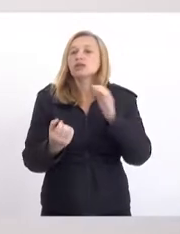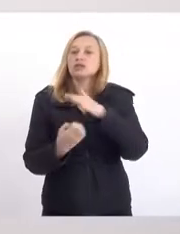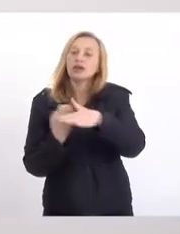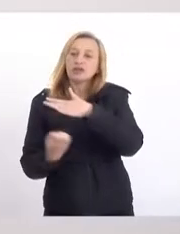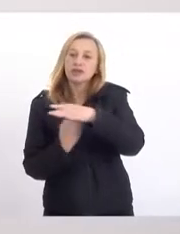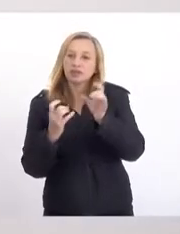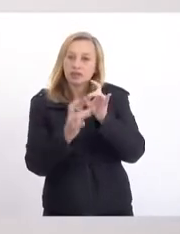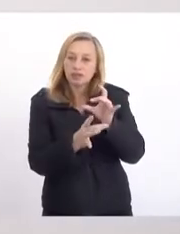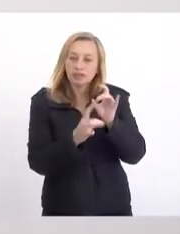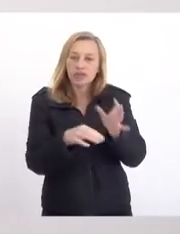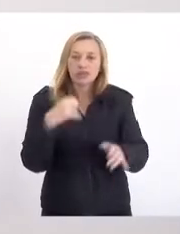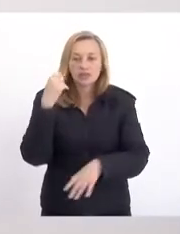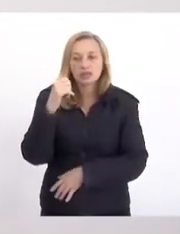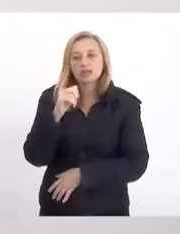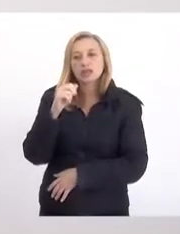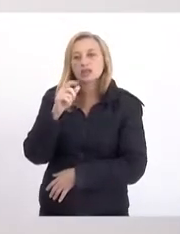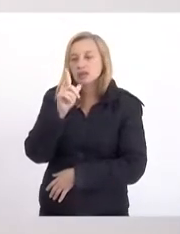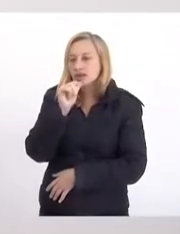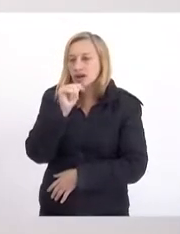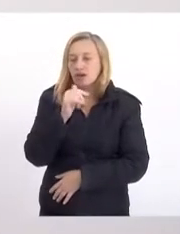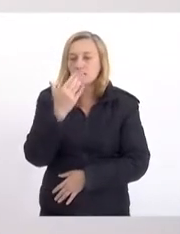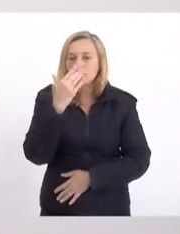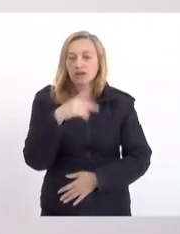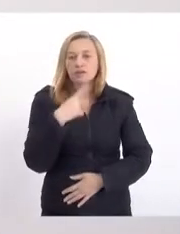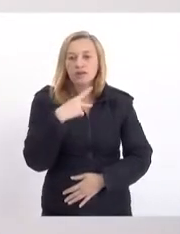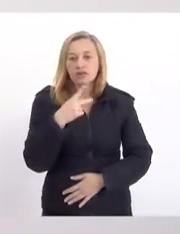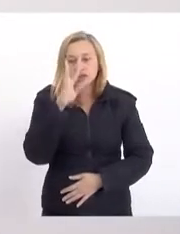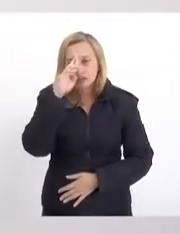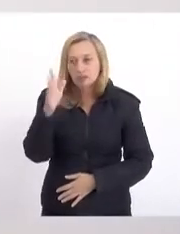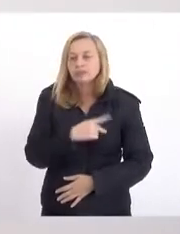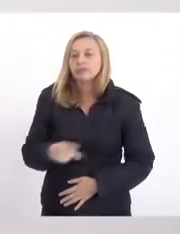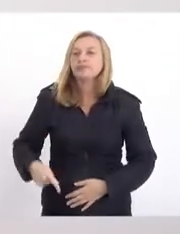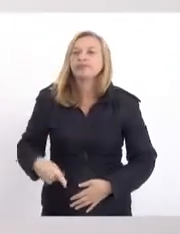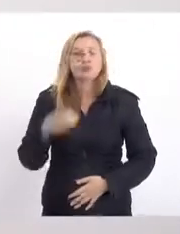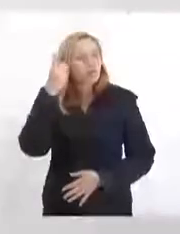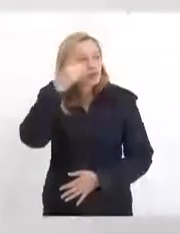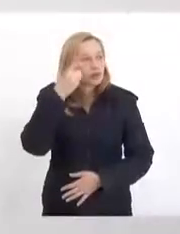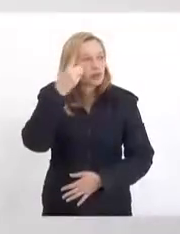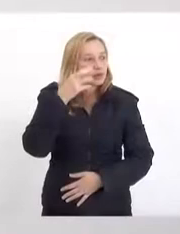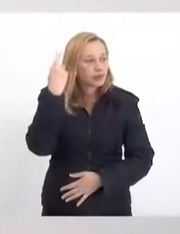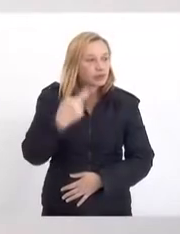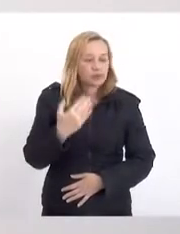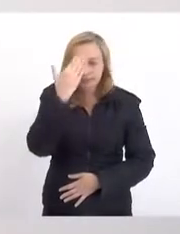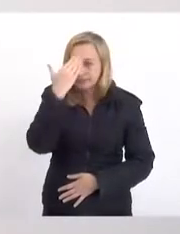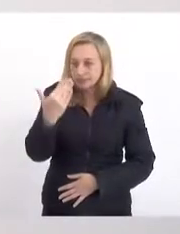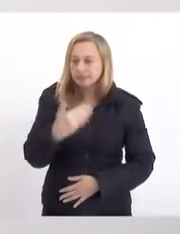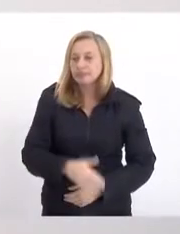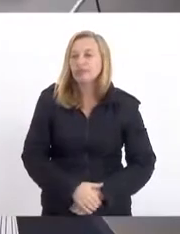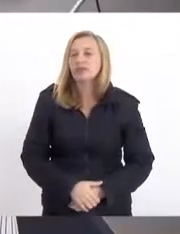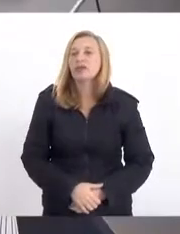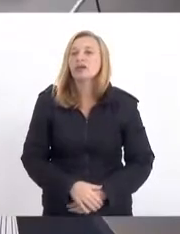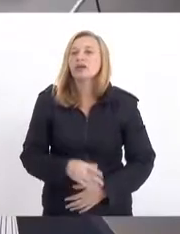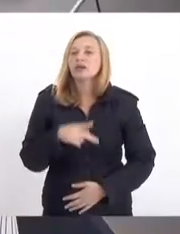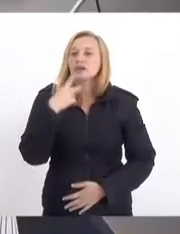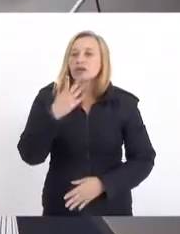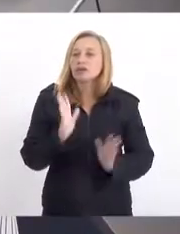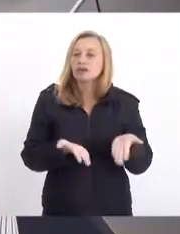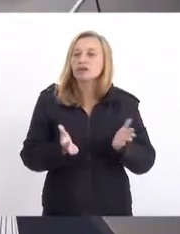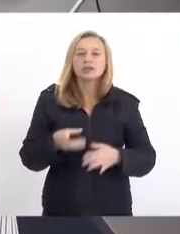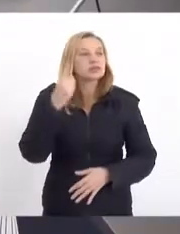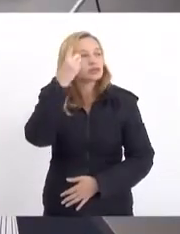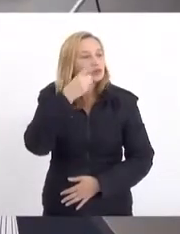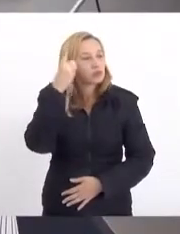privatização da SEDAE. São essas minhas considerações, senhor presidente. Obrigado, deputada Renata Souza. Passo a palavra para o